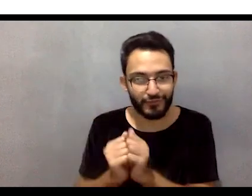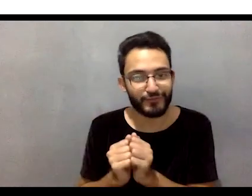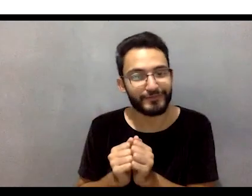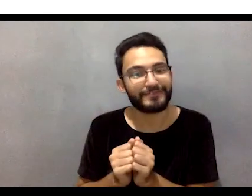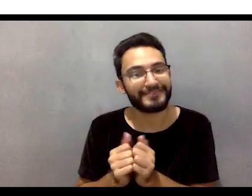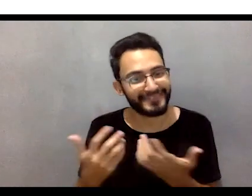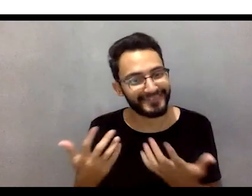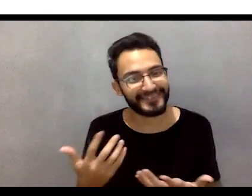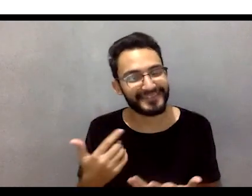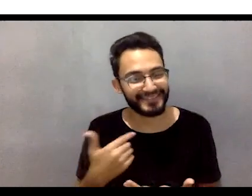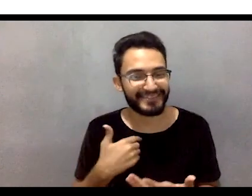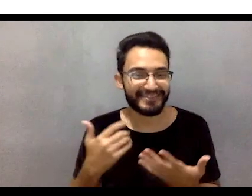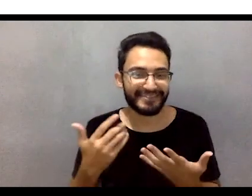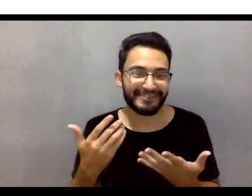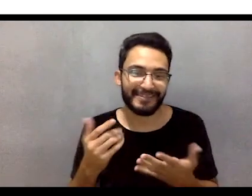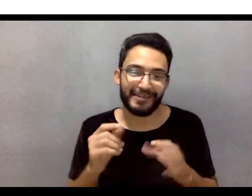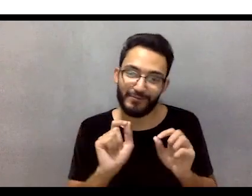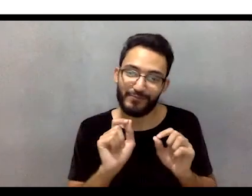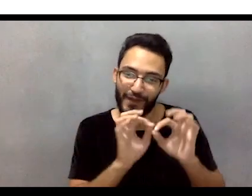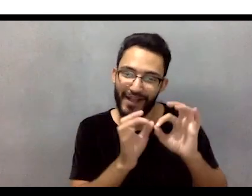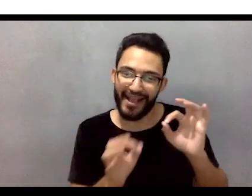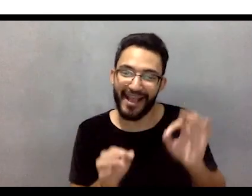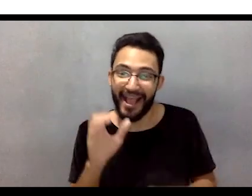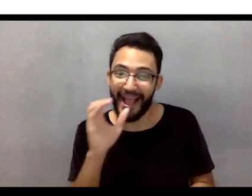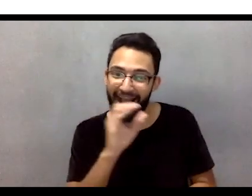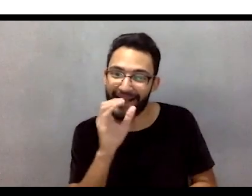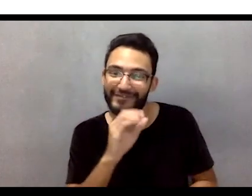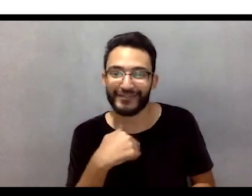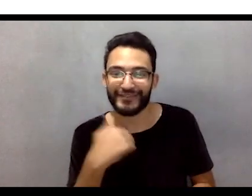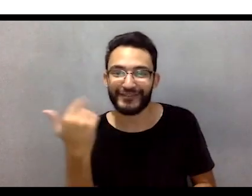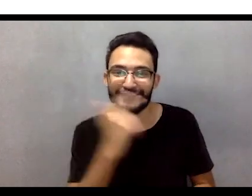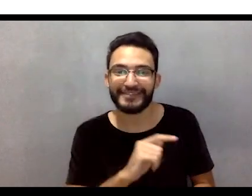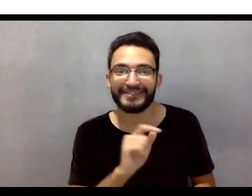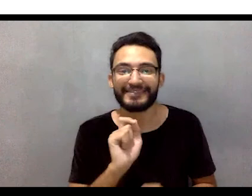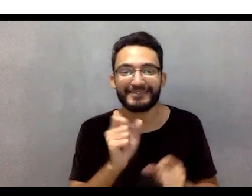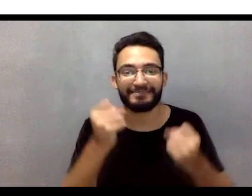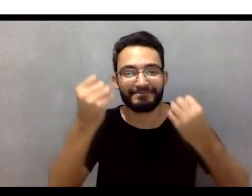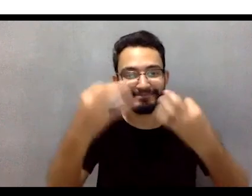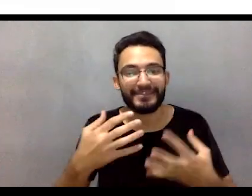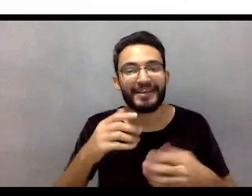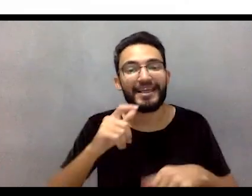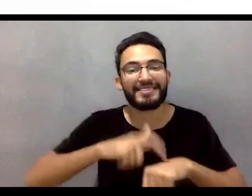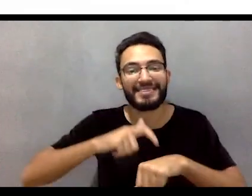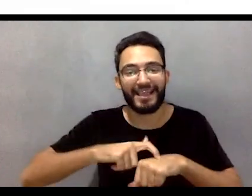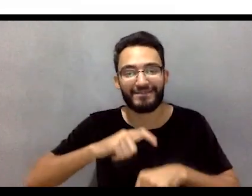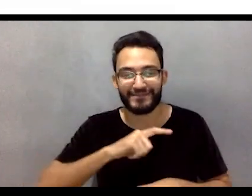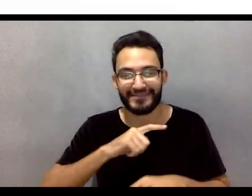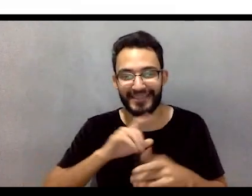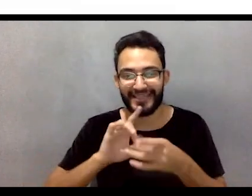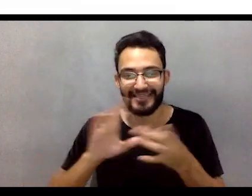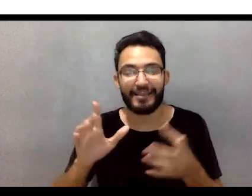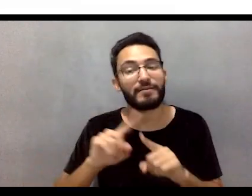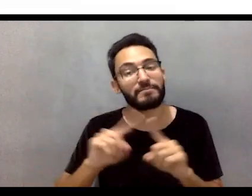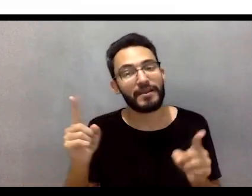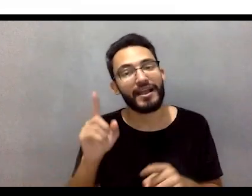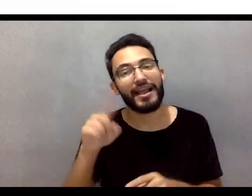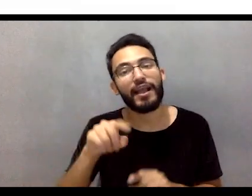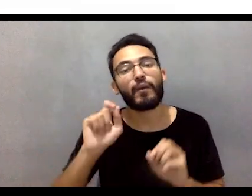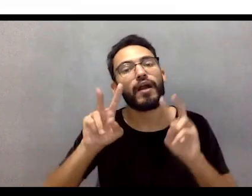Então, eu acabei indo um pouco mais rápido do que o tempo que estava aqui, mas é